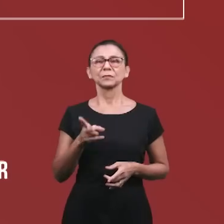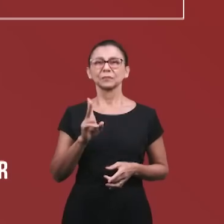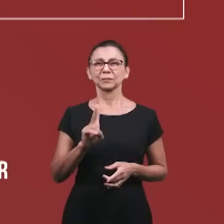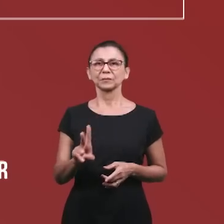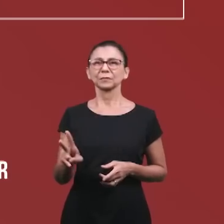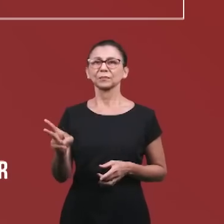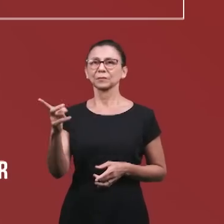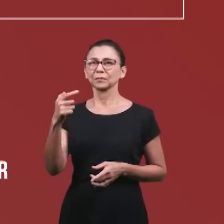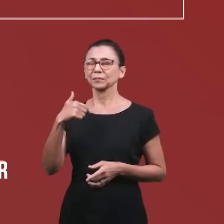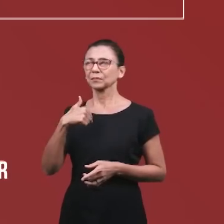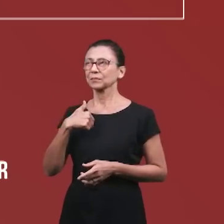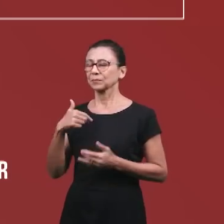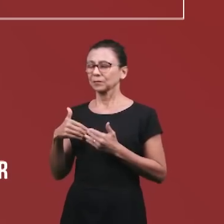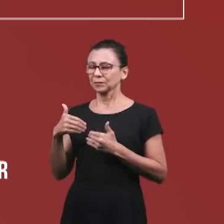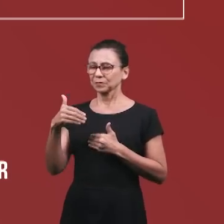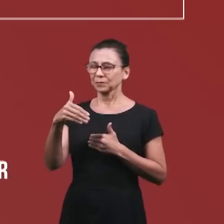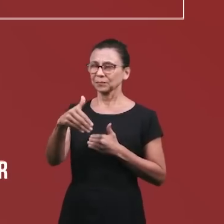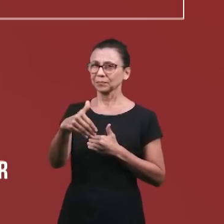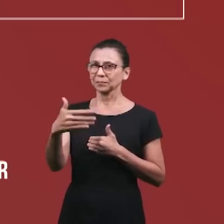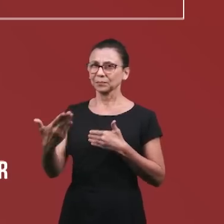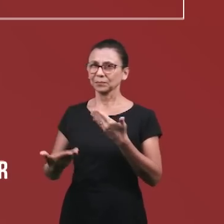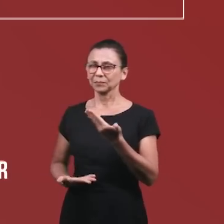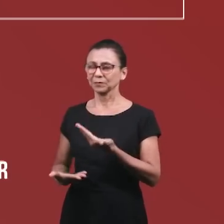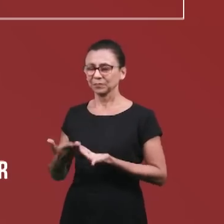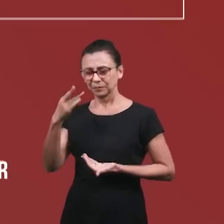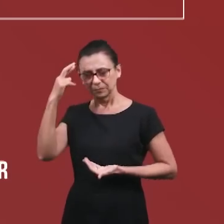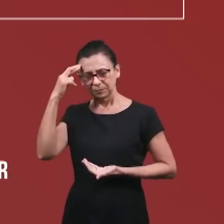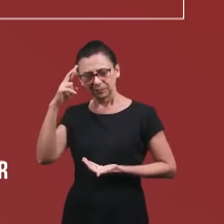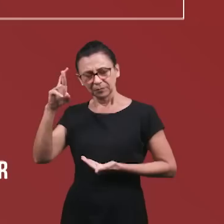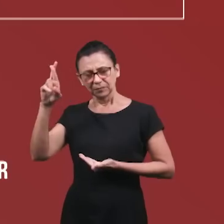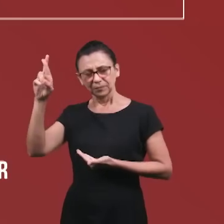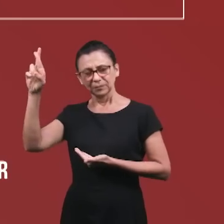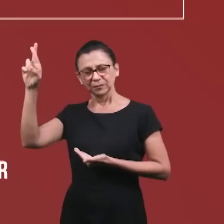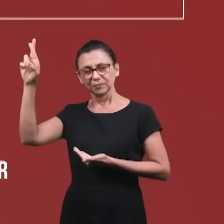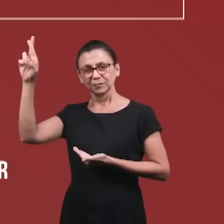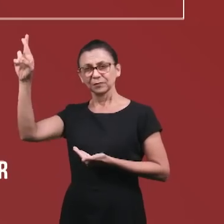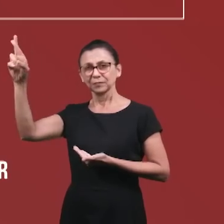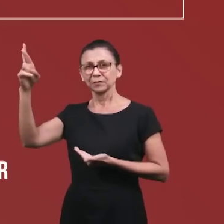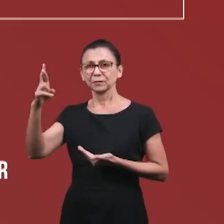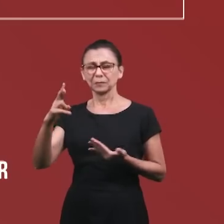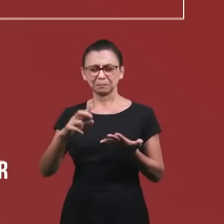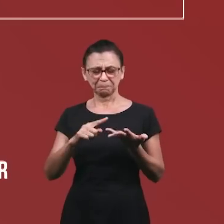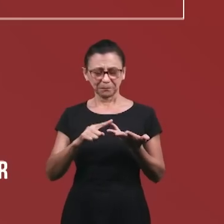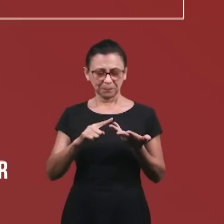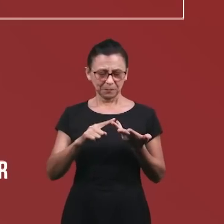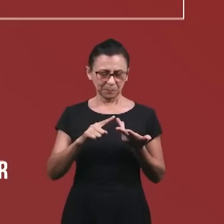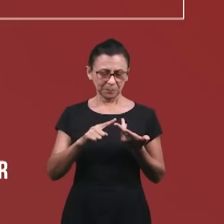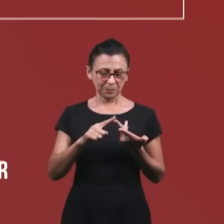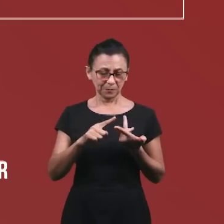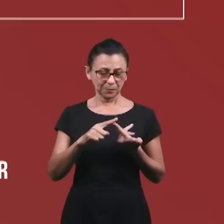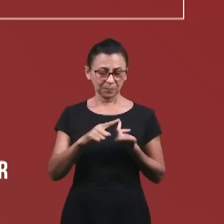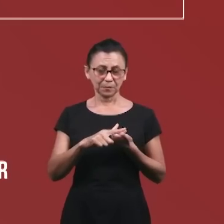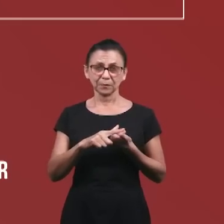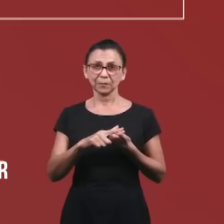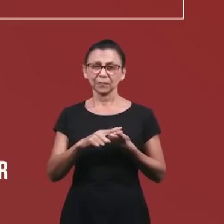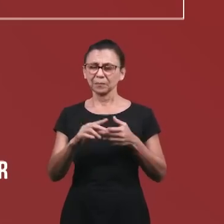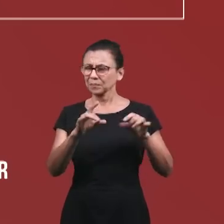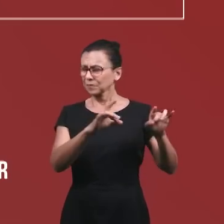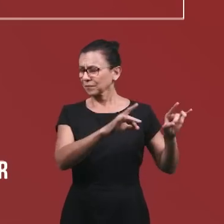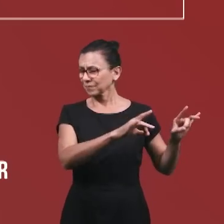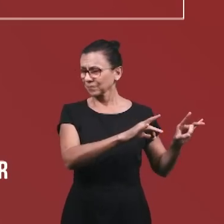ao Senhor. Porque Ele faz maravilhas, Ele faz